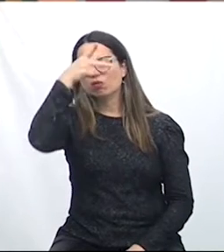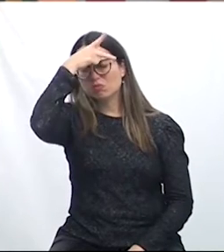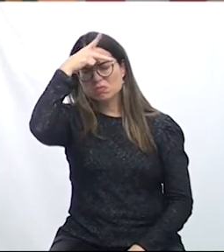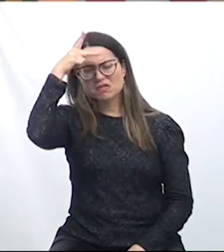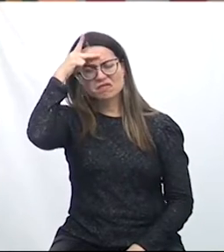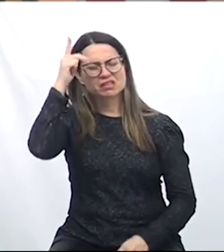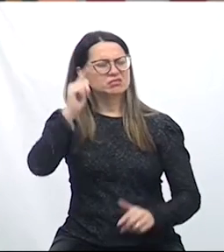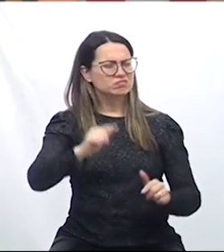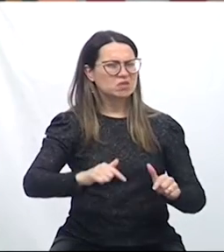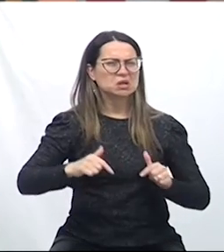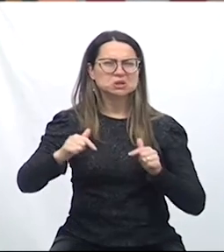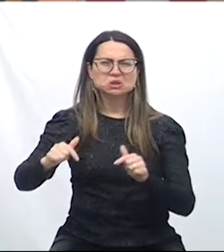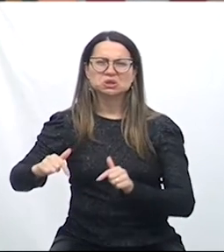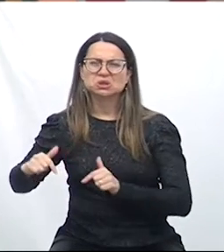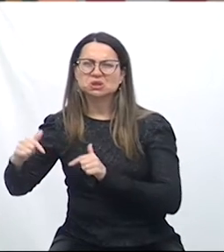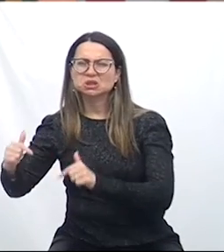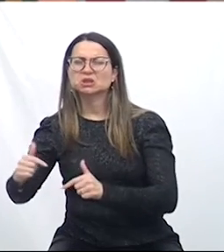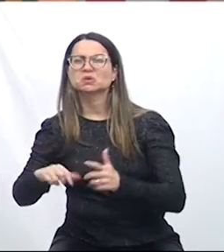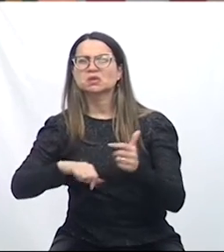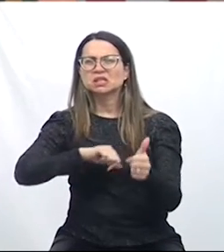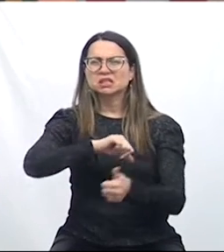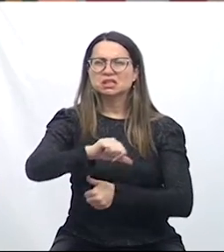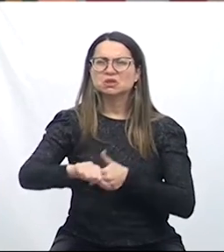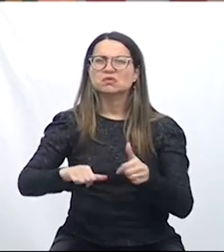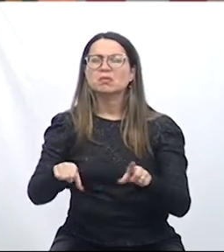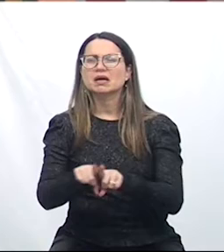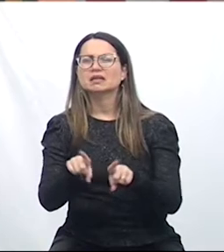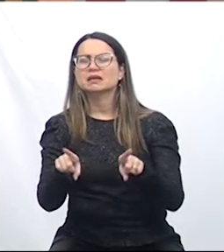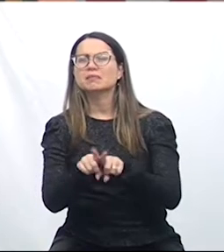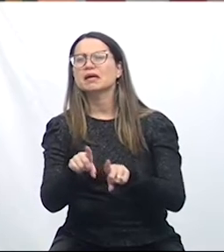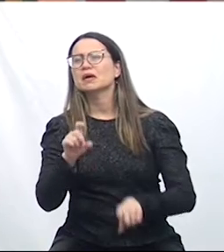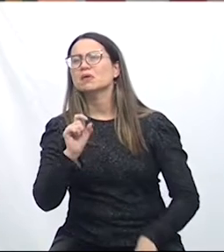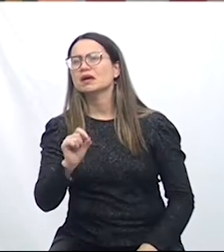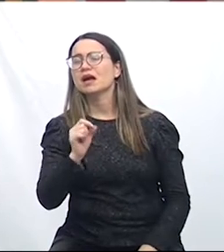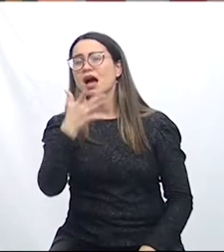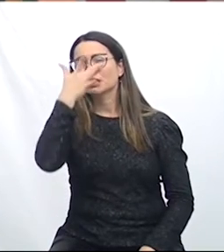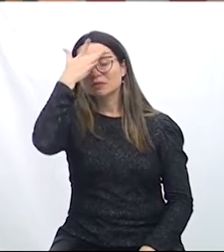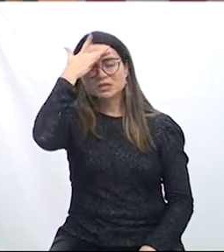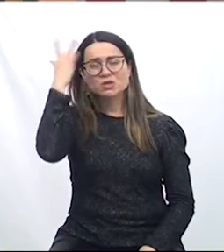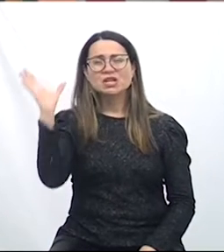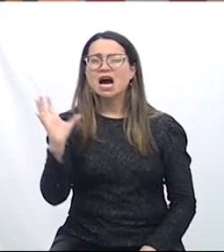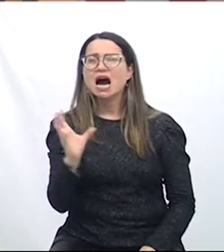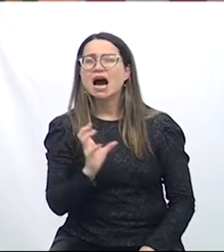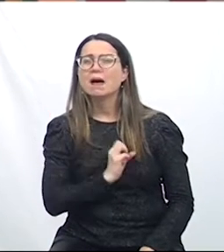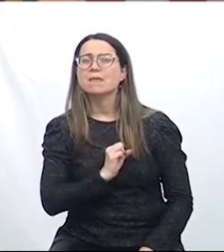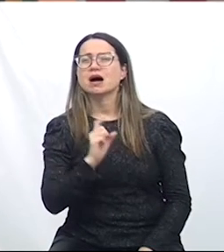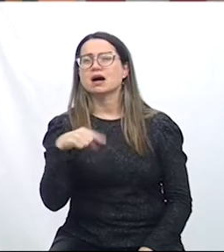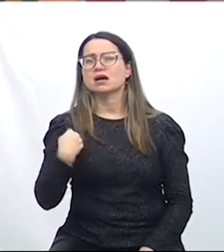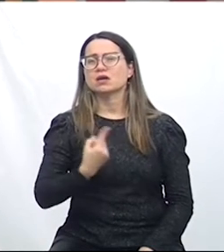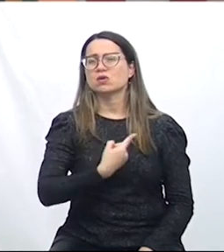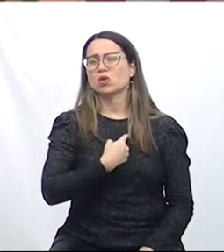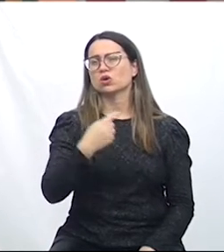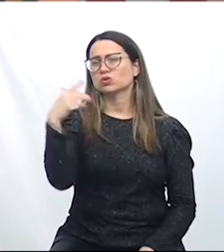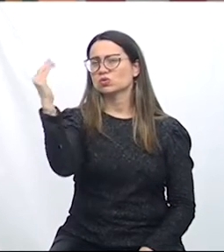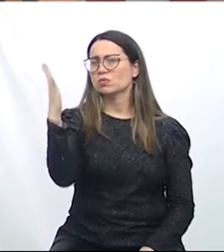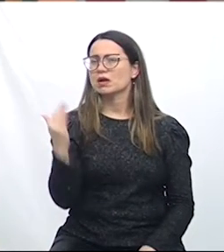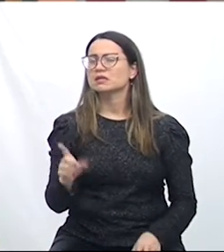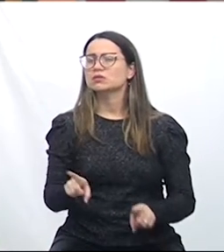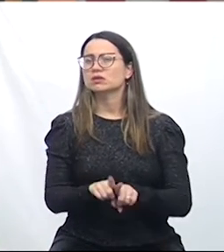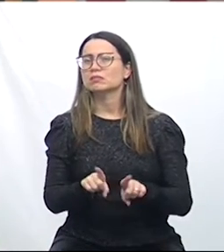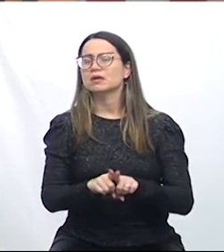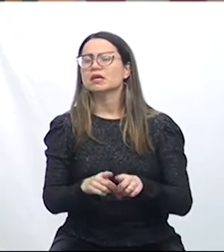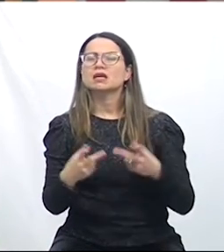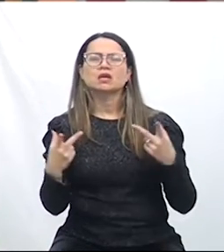em restaurar, em ressuscitar o patriotismo também no nosso município, assim como